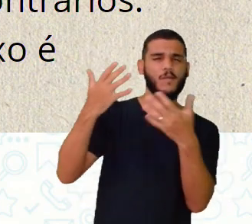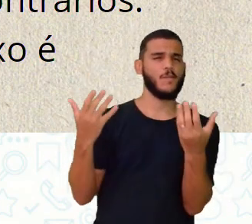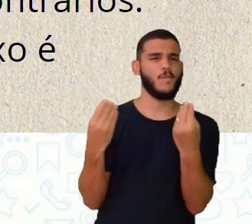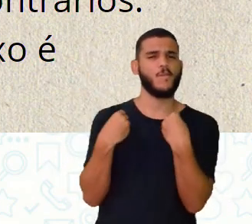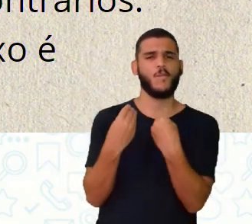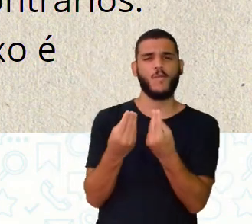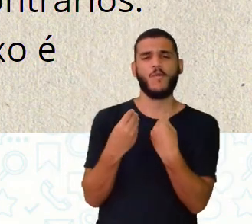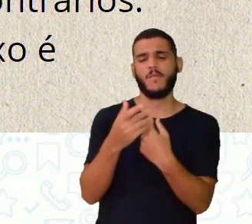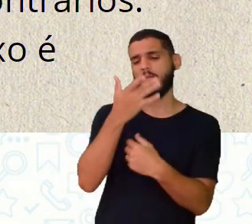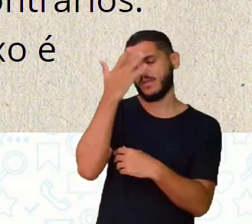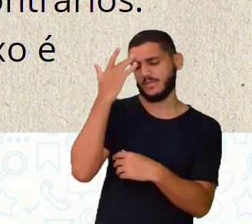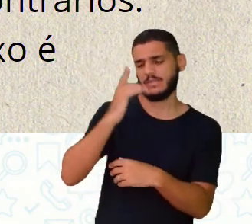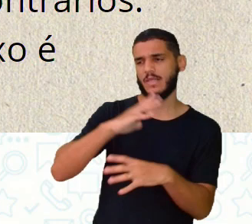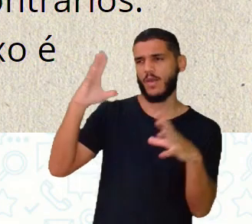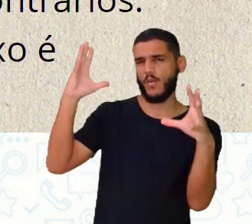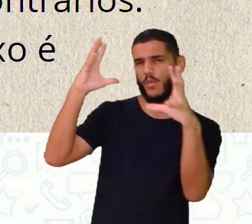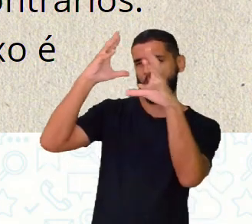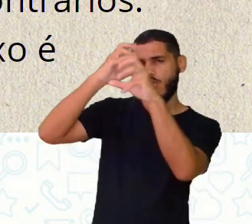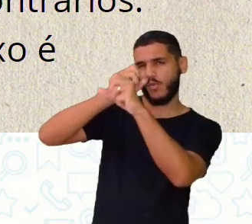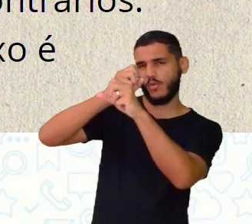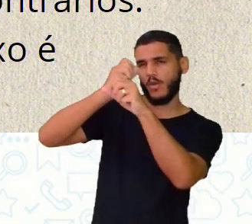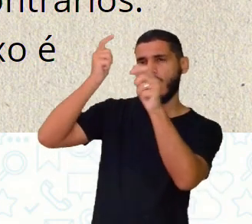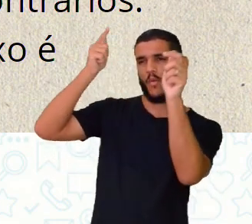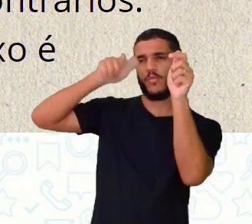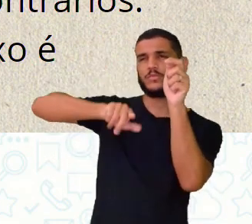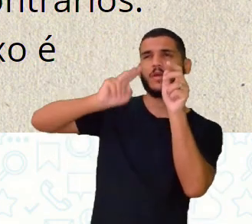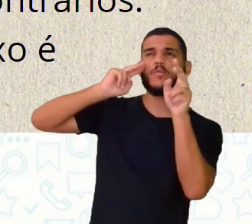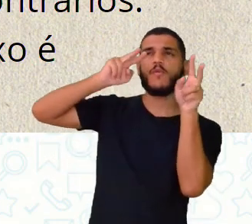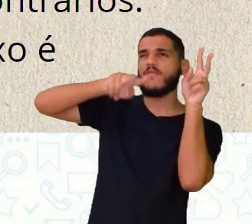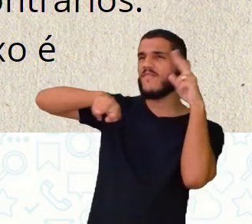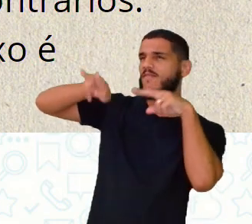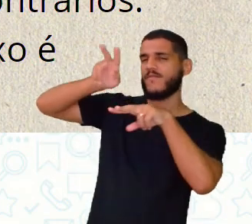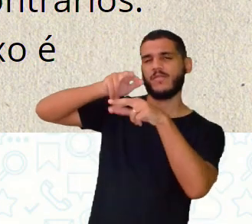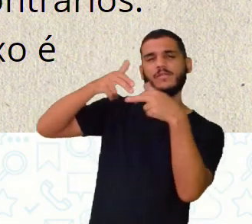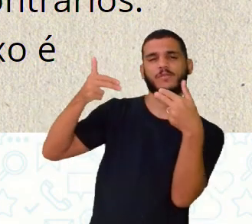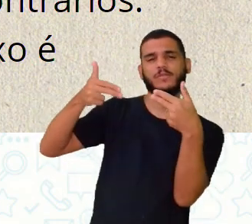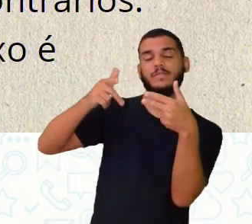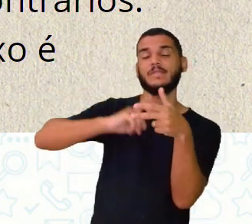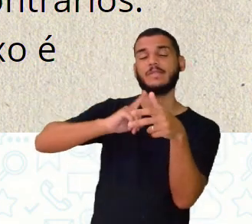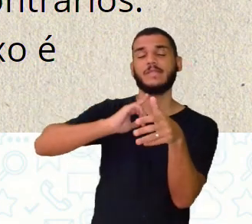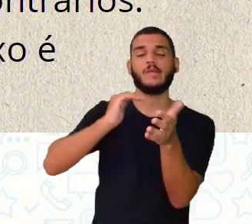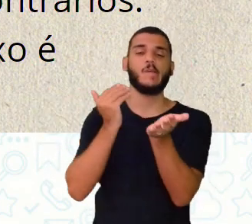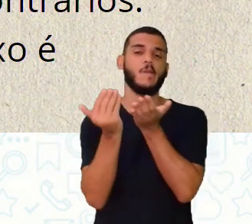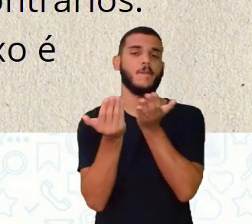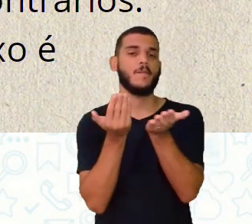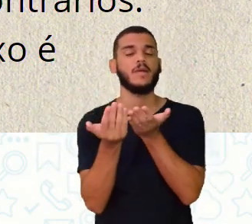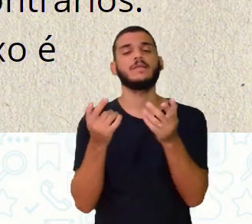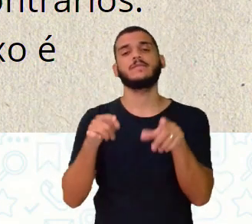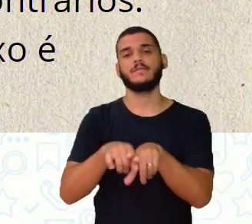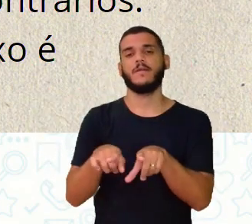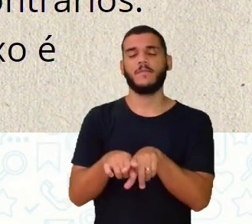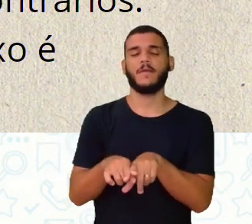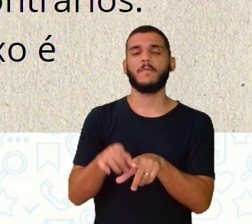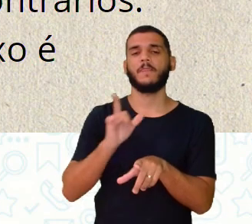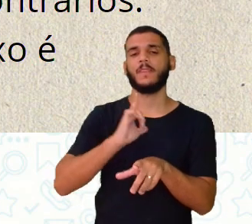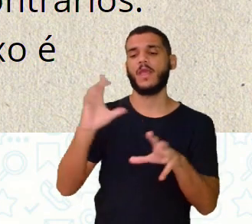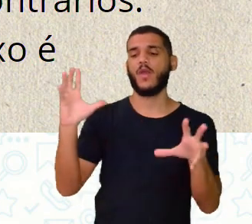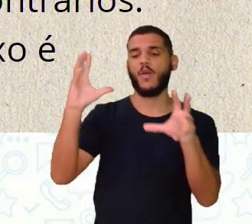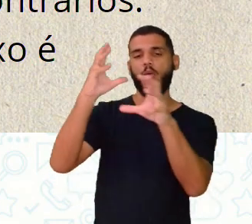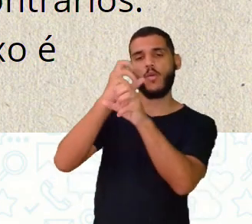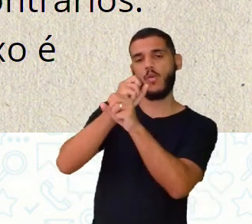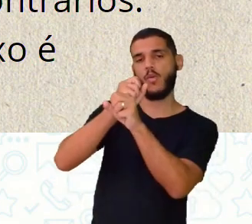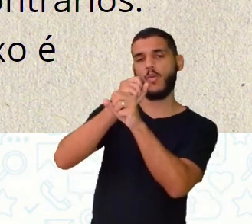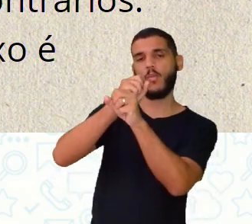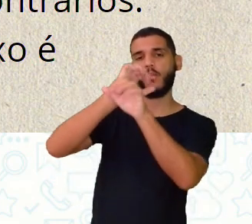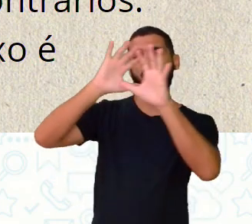escuro e você consegue ver as coisas? Então, ele faz esse paradoxo aí, não é? Do escuro com a luz, não